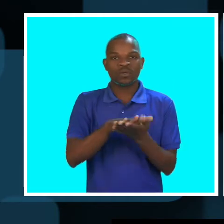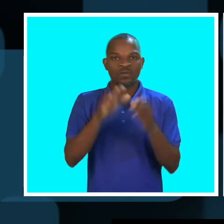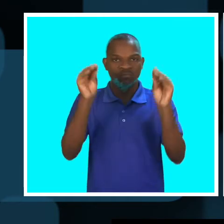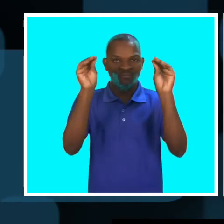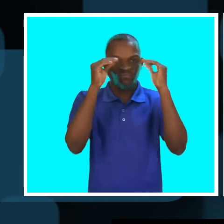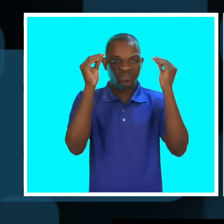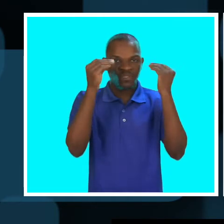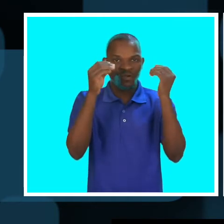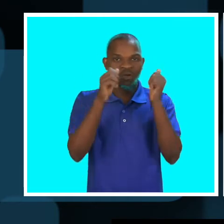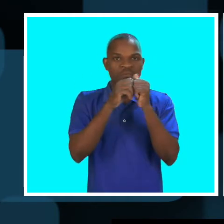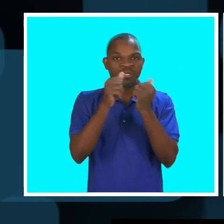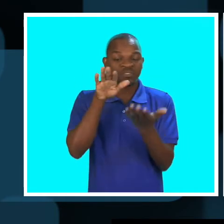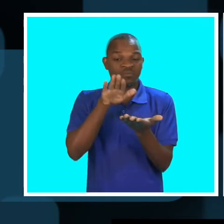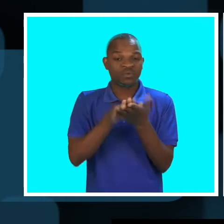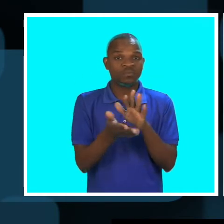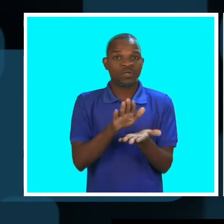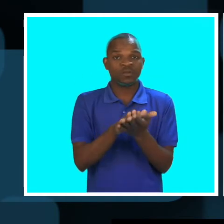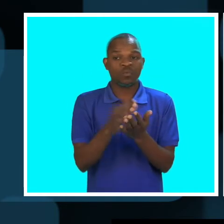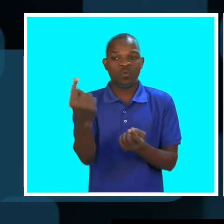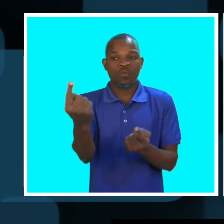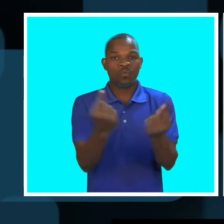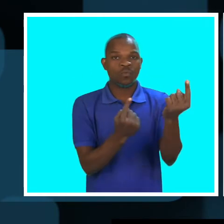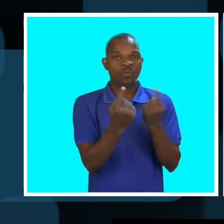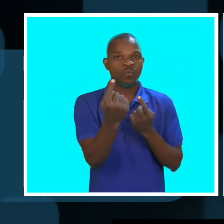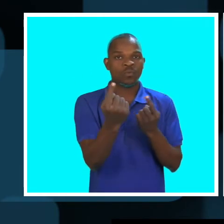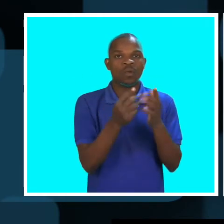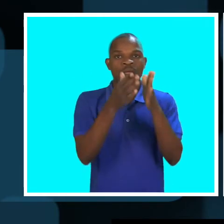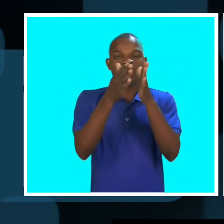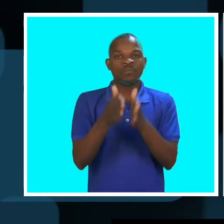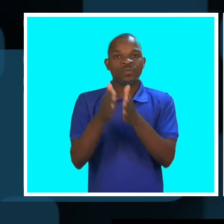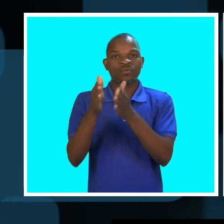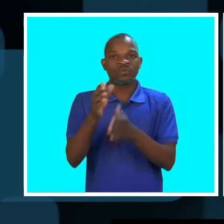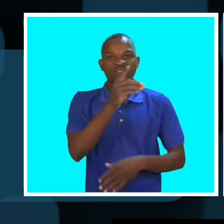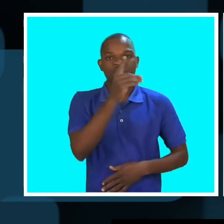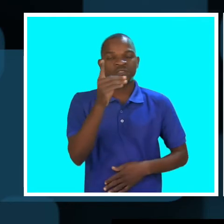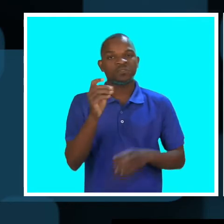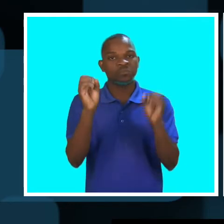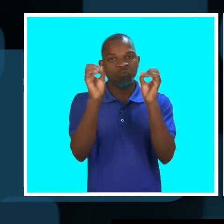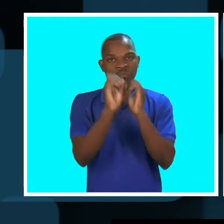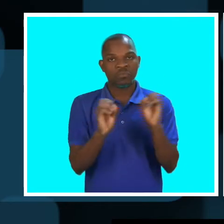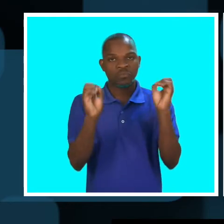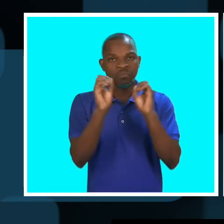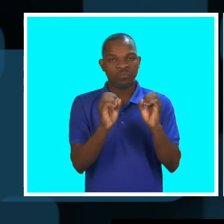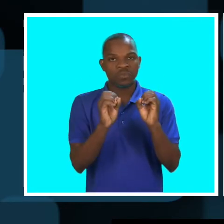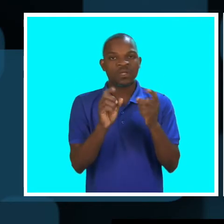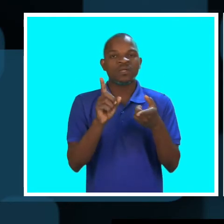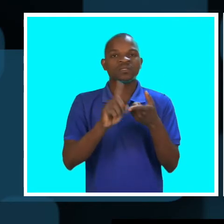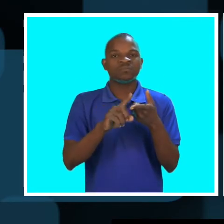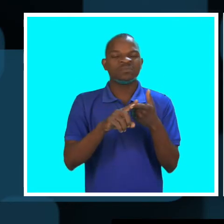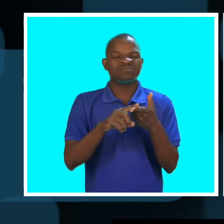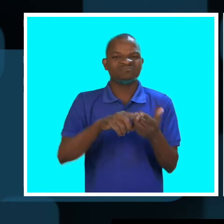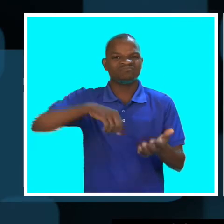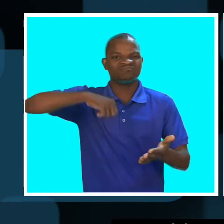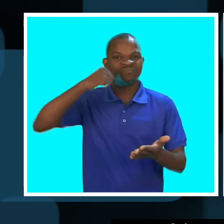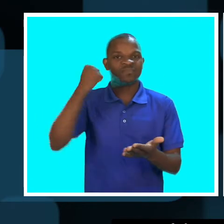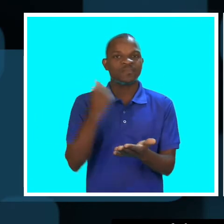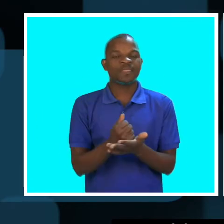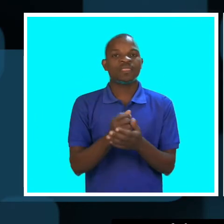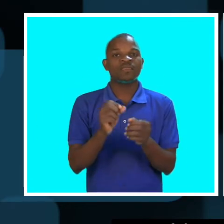nenhum dos centros estava em condições, por exemplo, de receber qualquer tipo de pessoa que tenha uma determinada